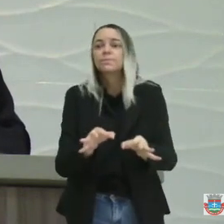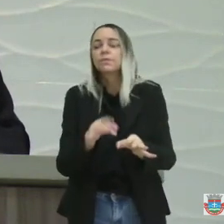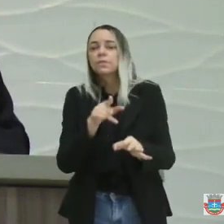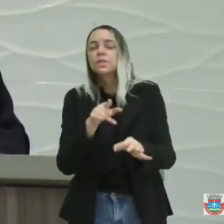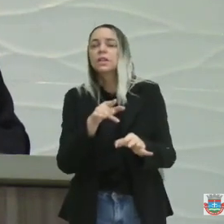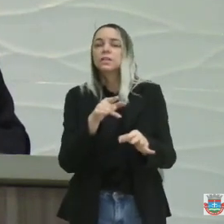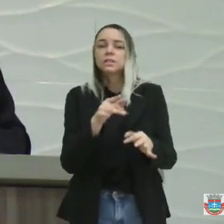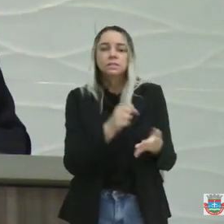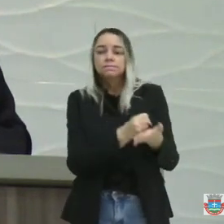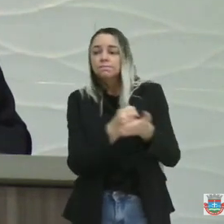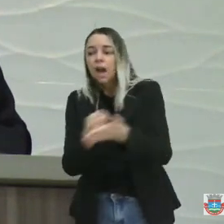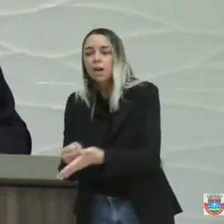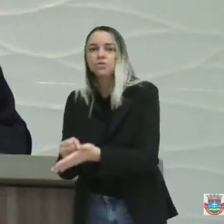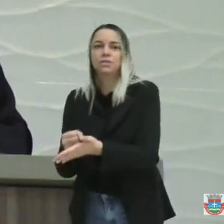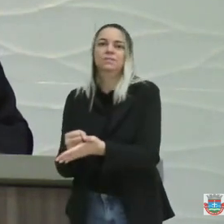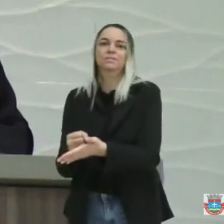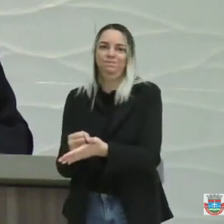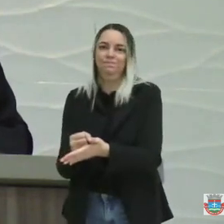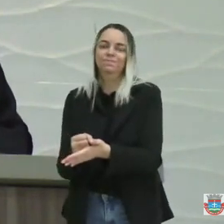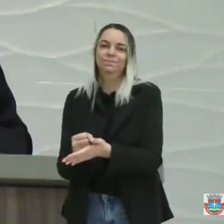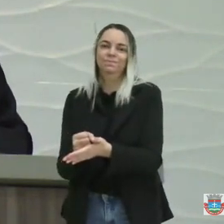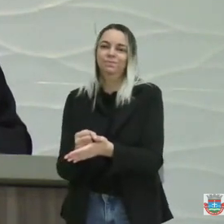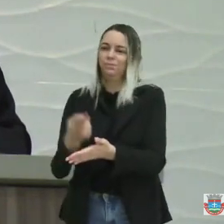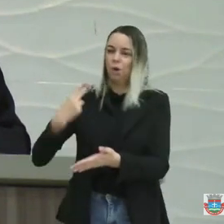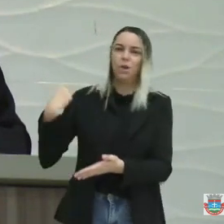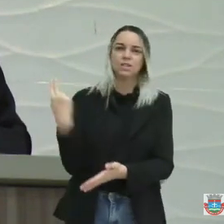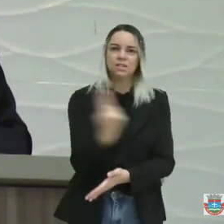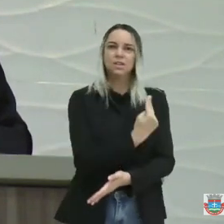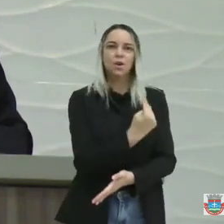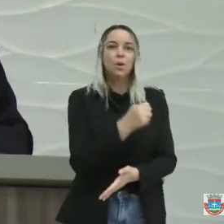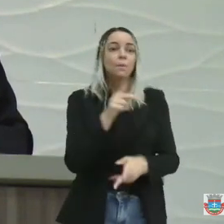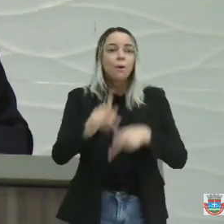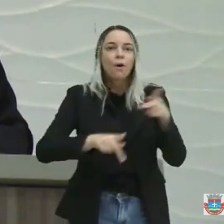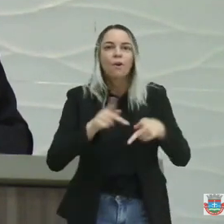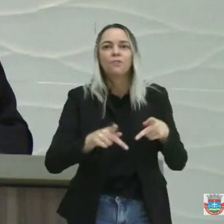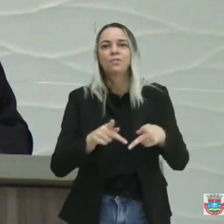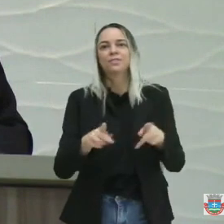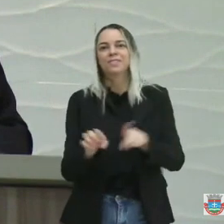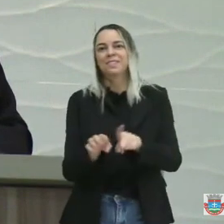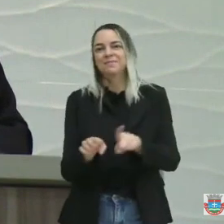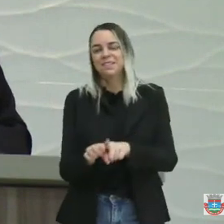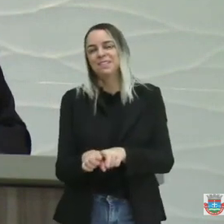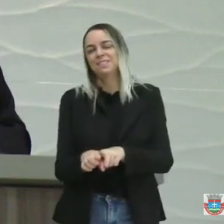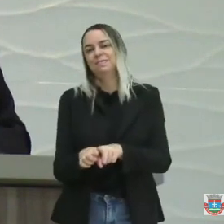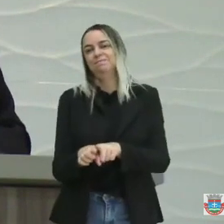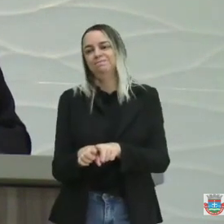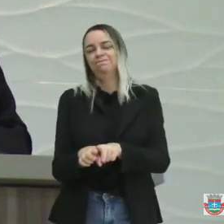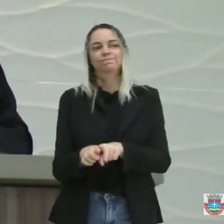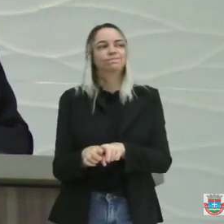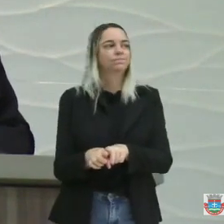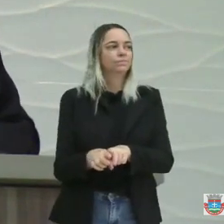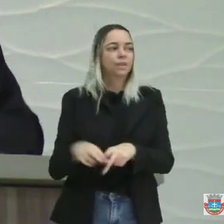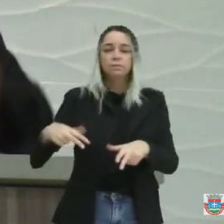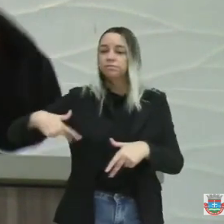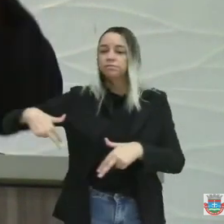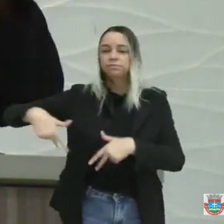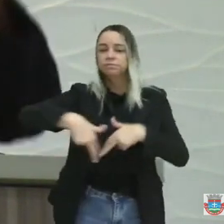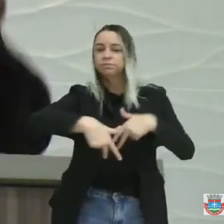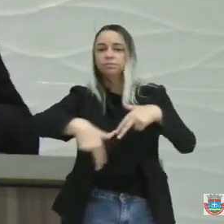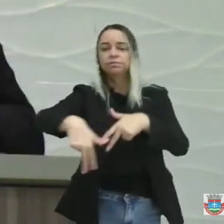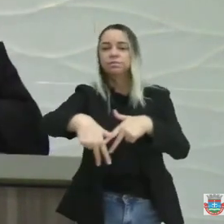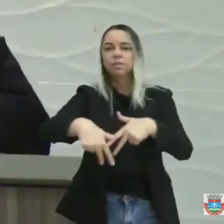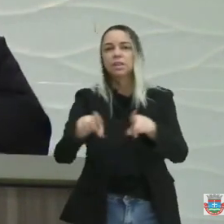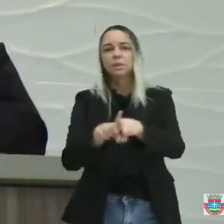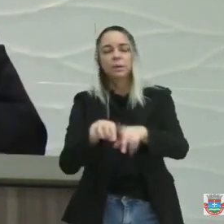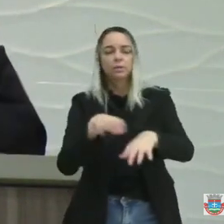vocês estão ajudando a nós, a população que trafega naquela área. Agora, esses corredores